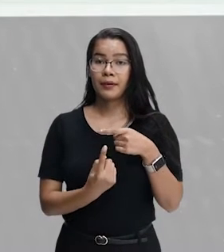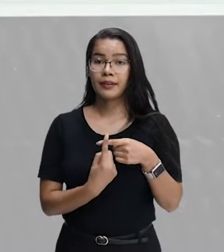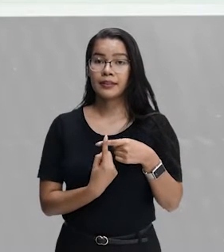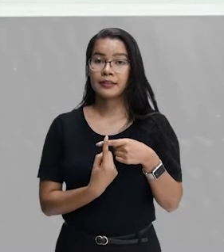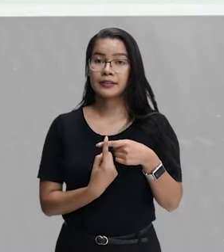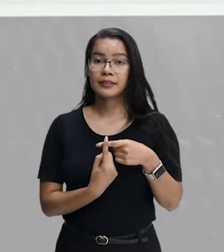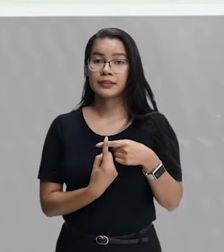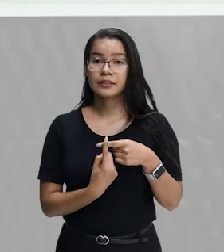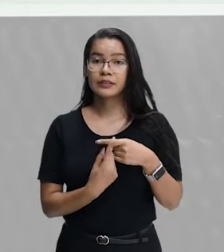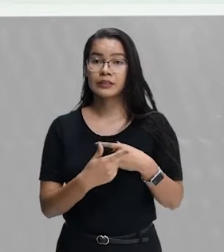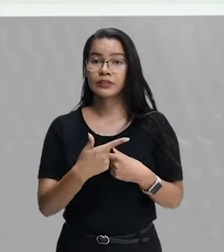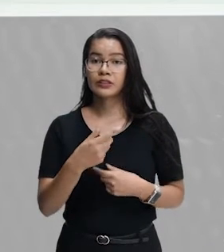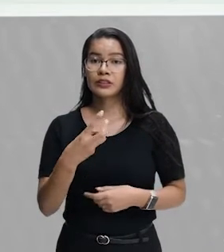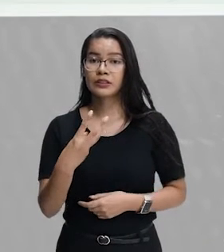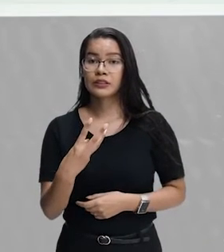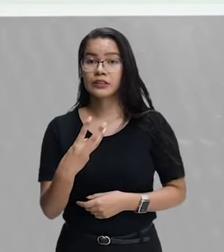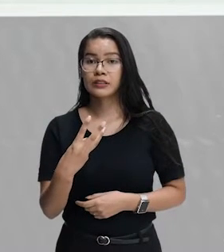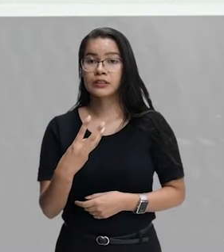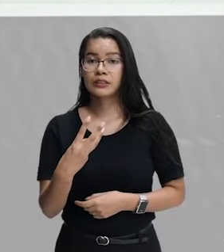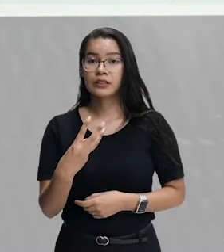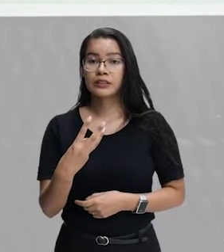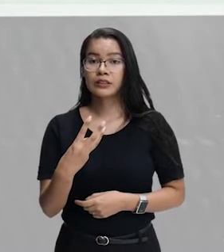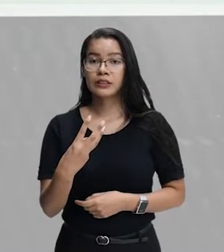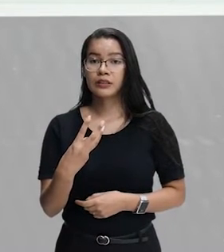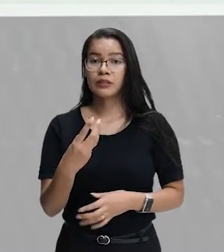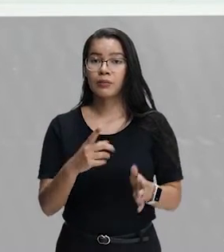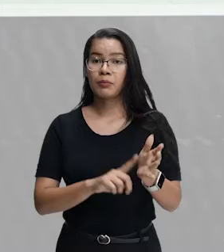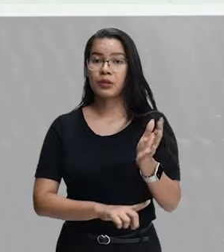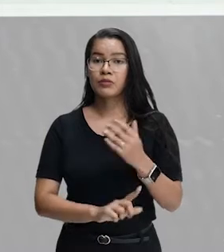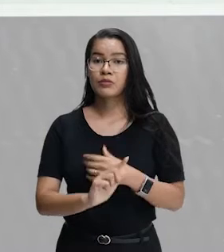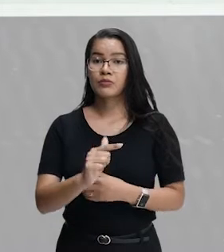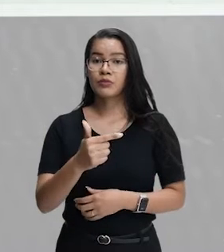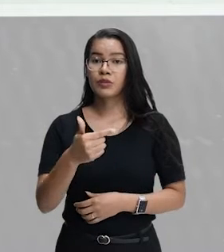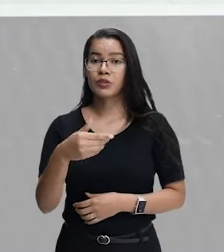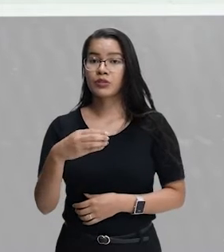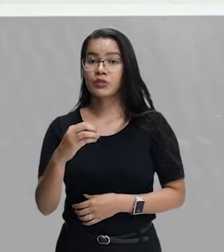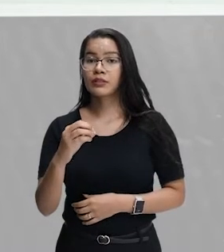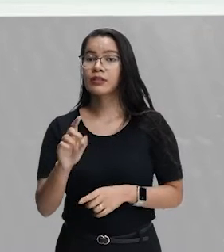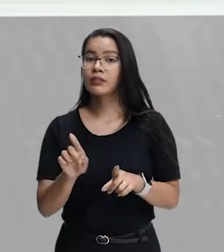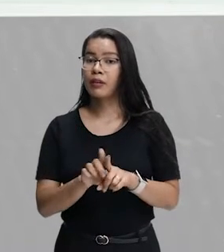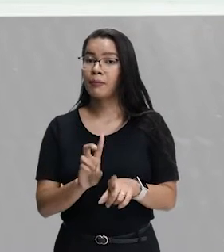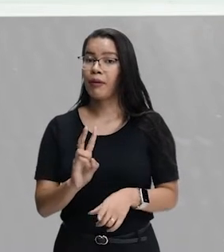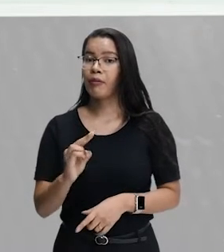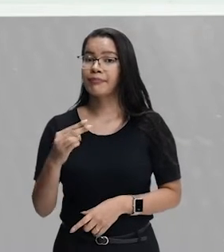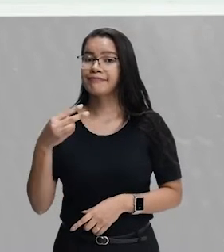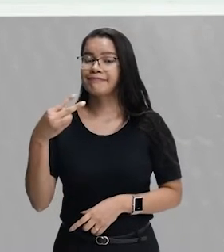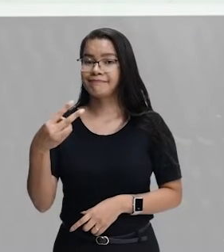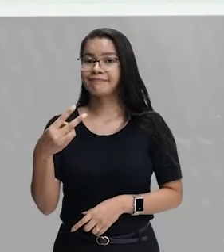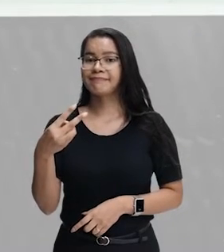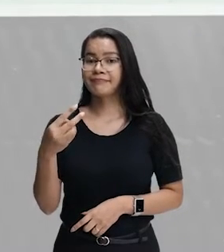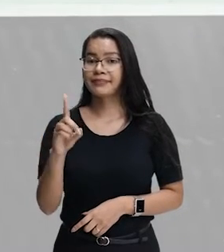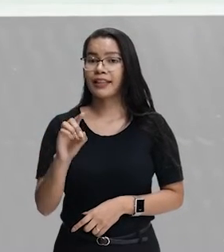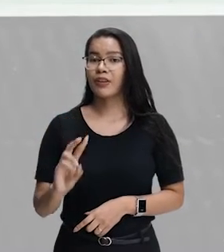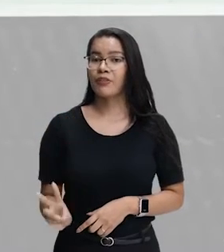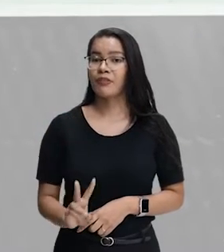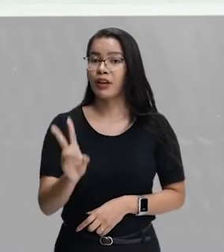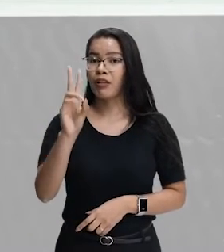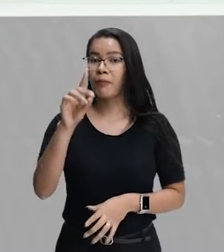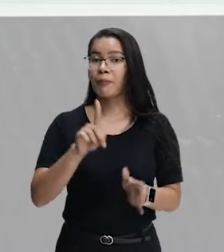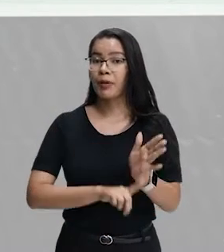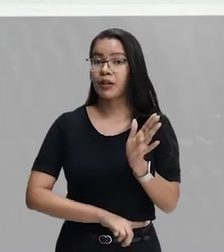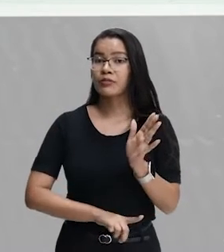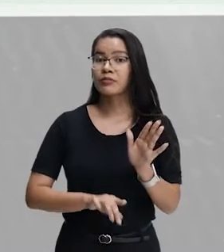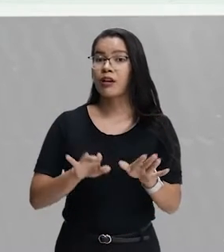mais o 23 menos 20 ao quadrado. Ó, é o valor menos